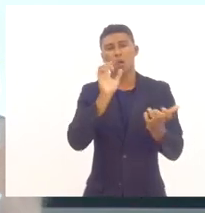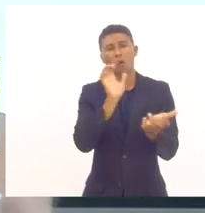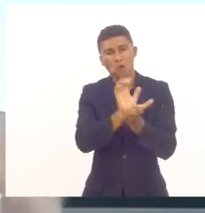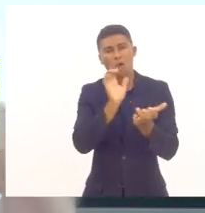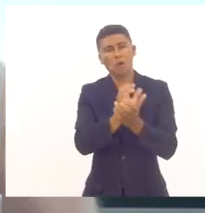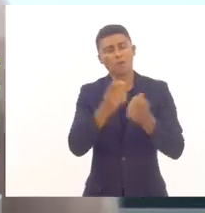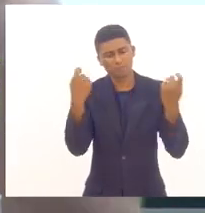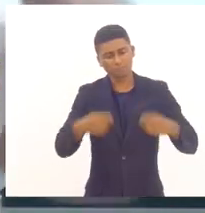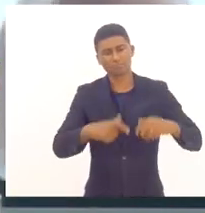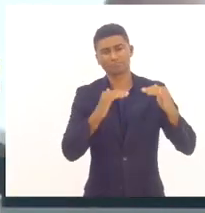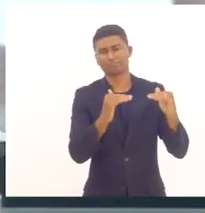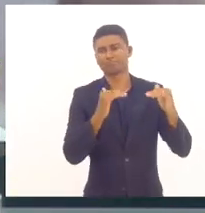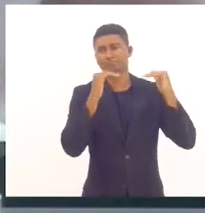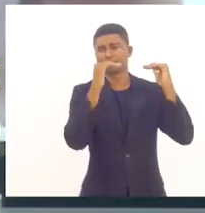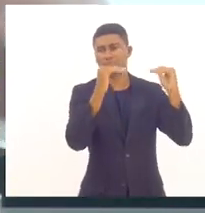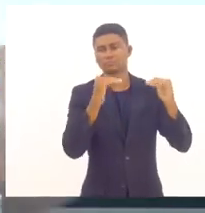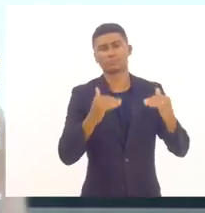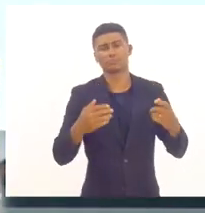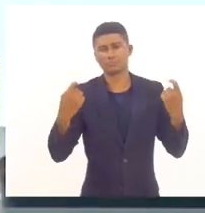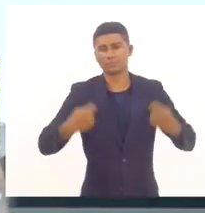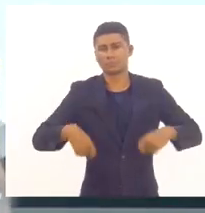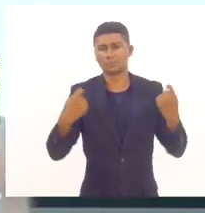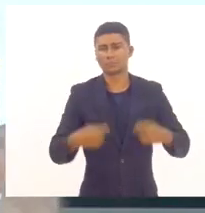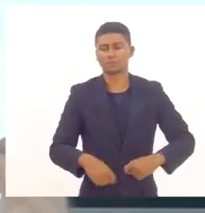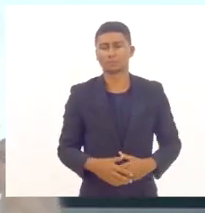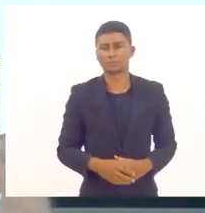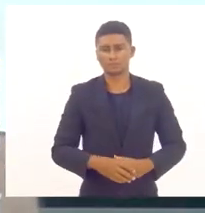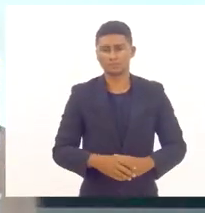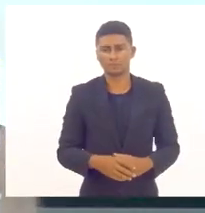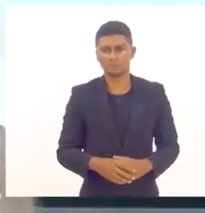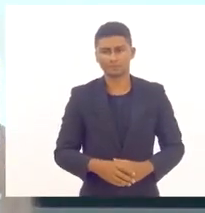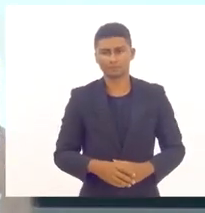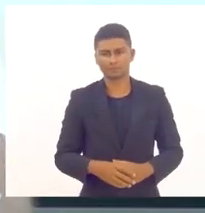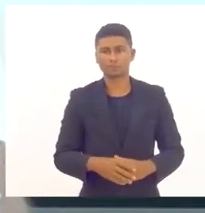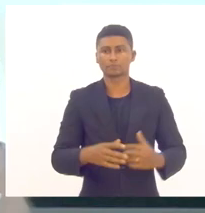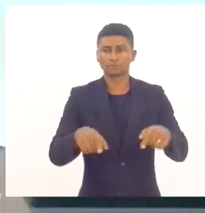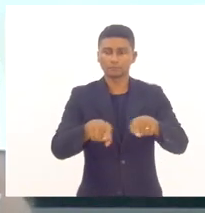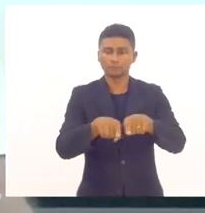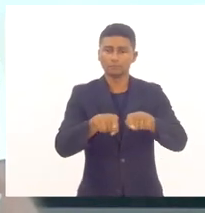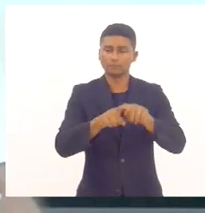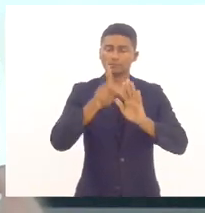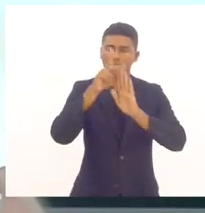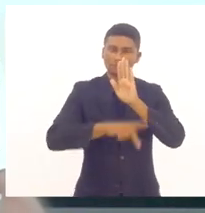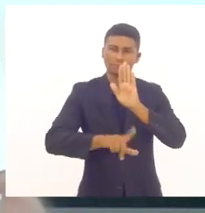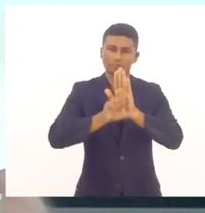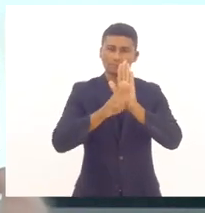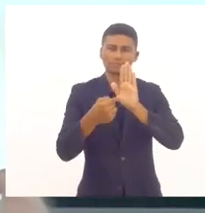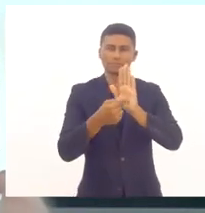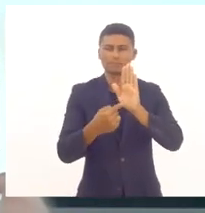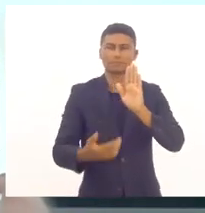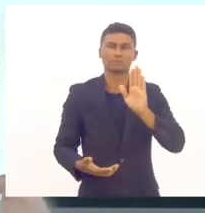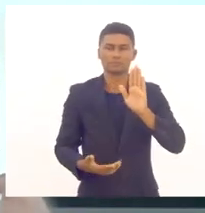ela merece estar. Com relação aos outros PLs,